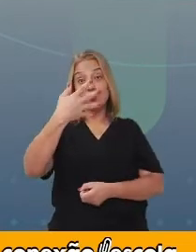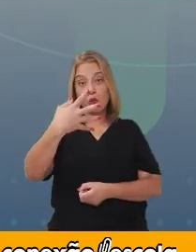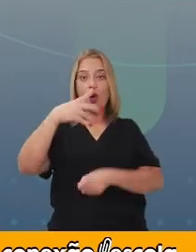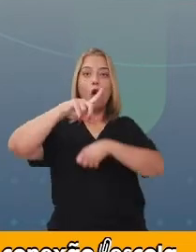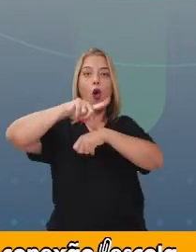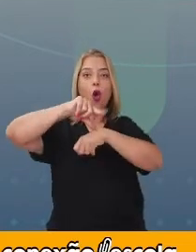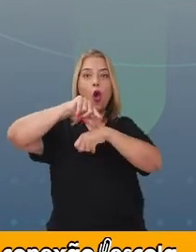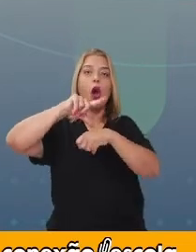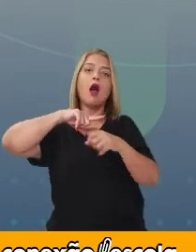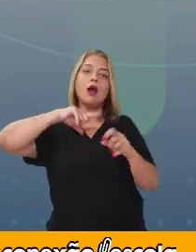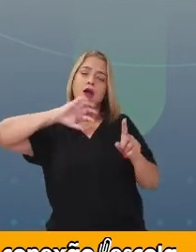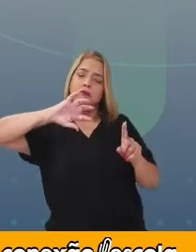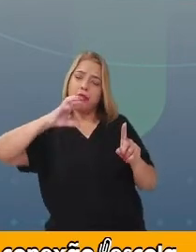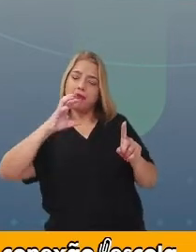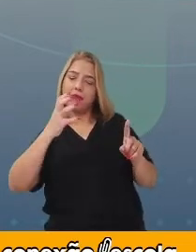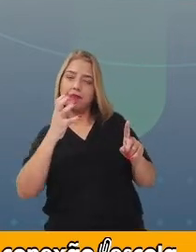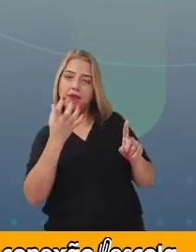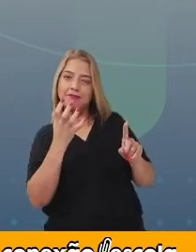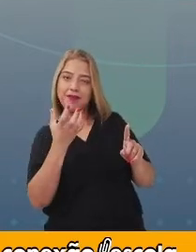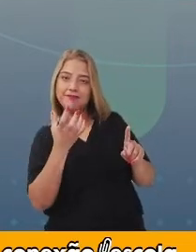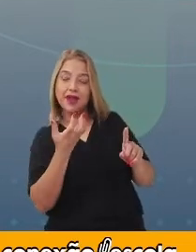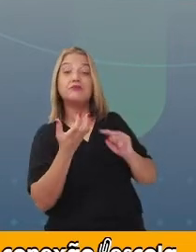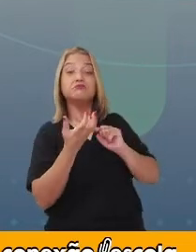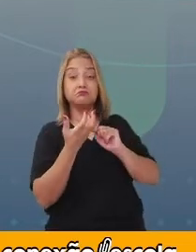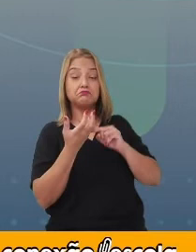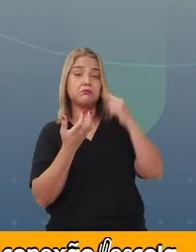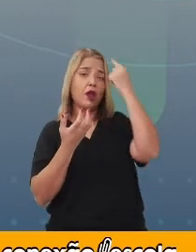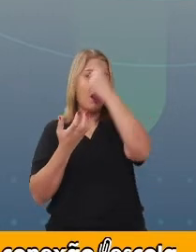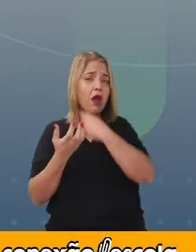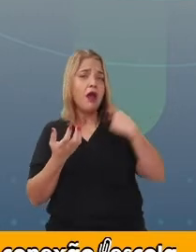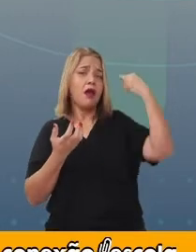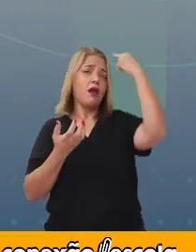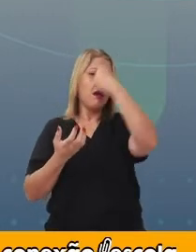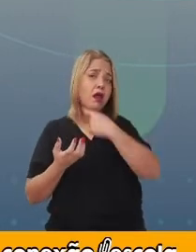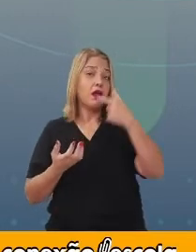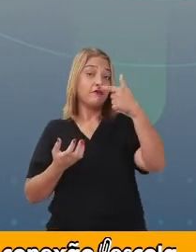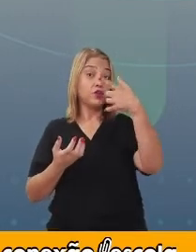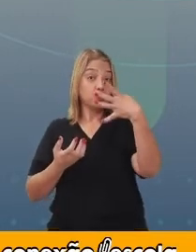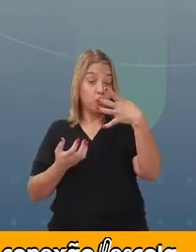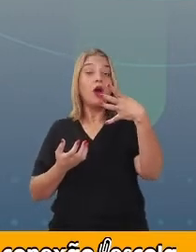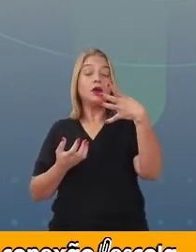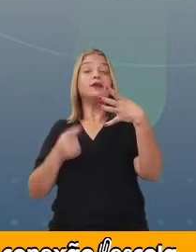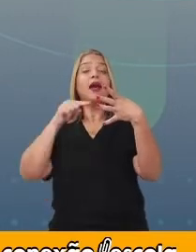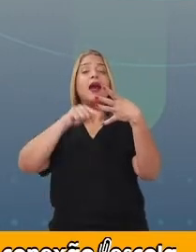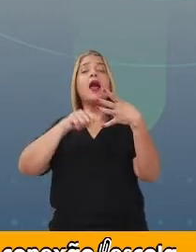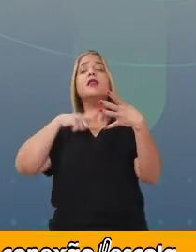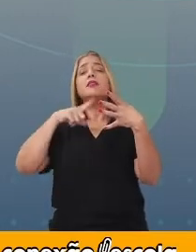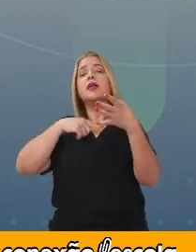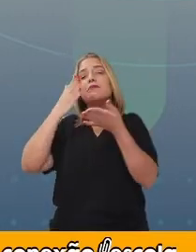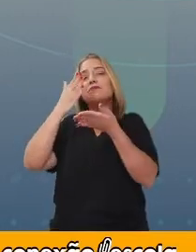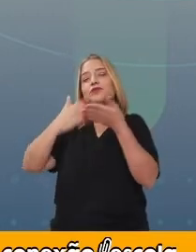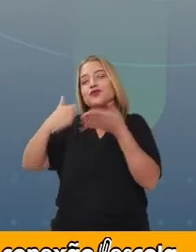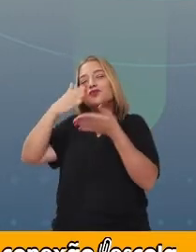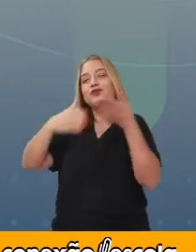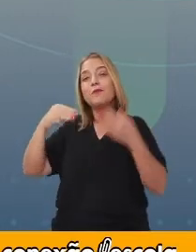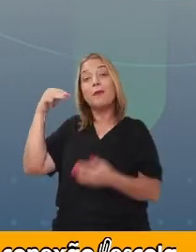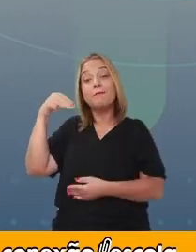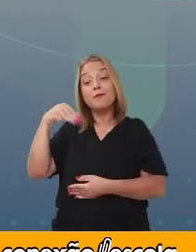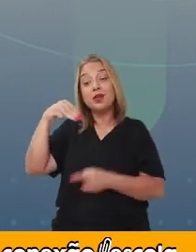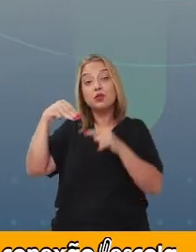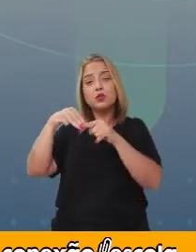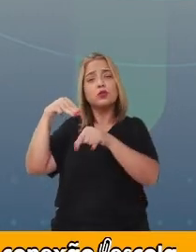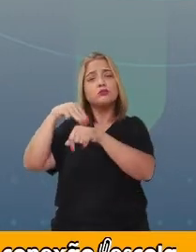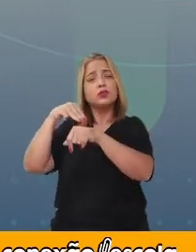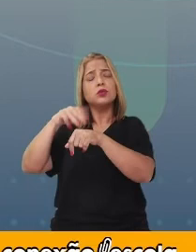a volta em torno dela mesma. Sobra alguns minutinhos. E esses minutinhos são agrupados e a